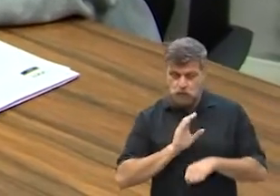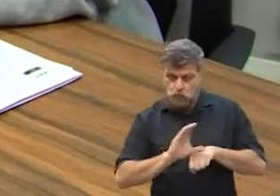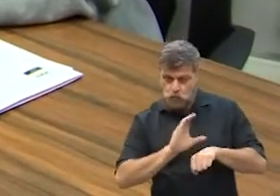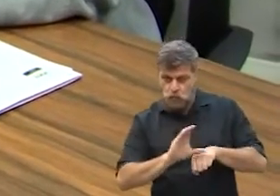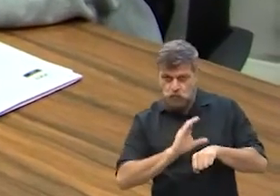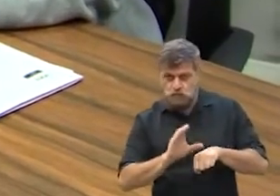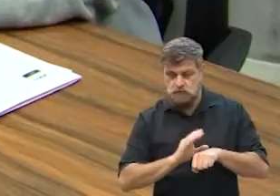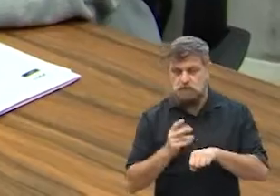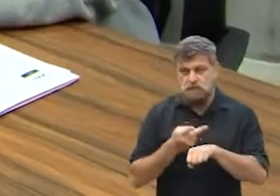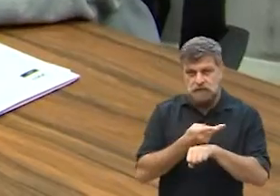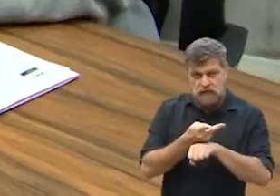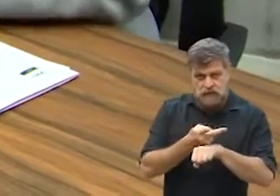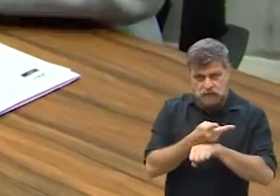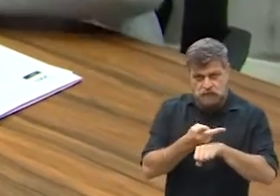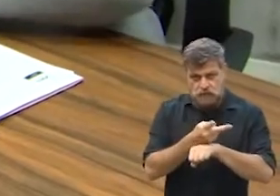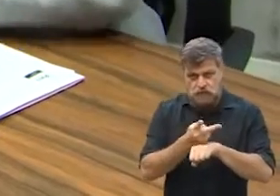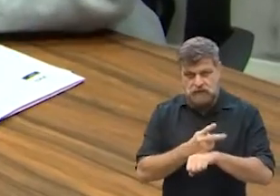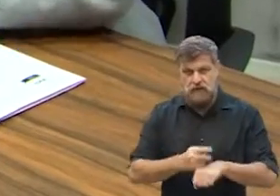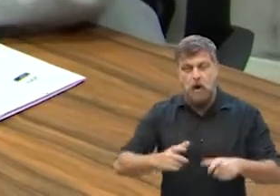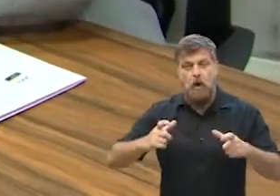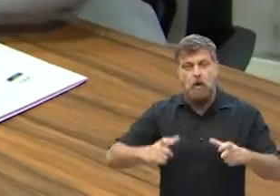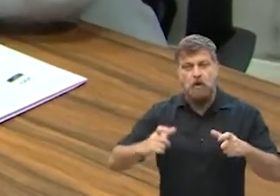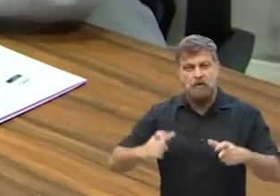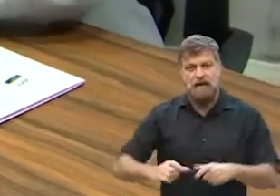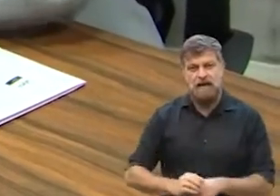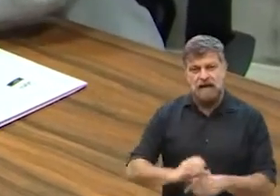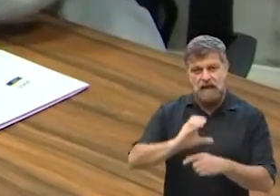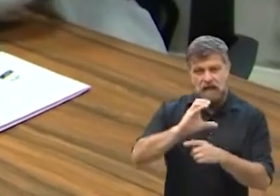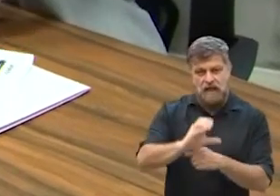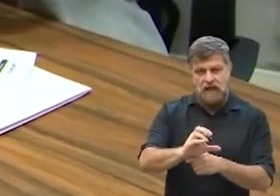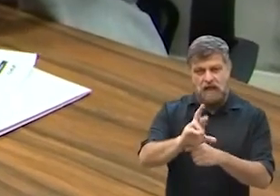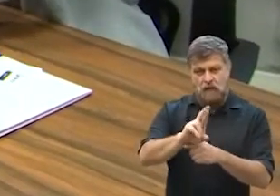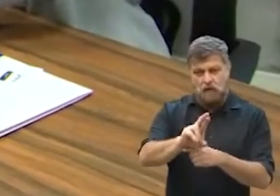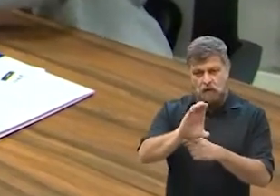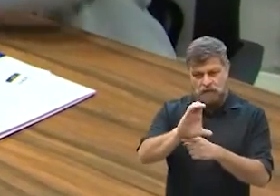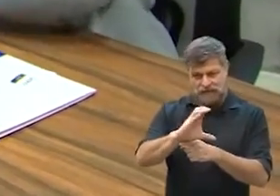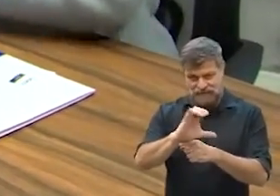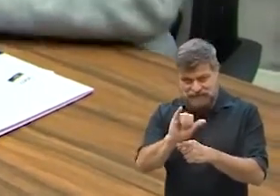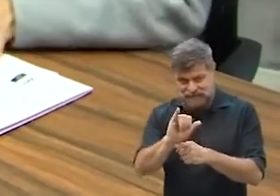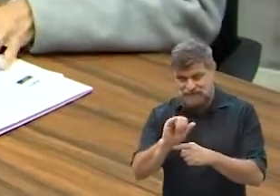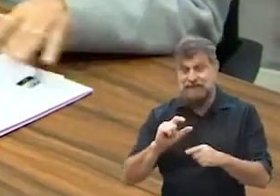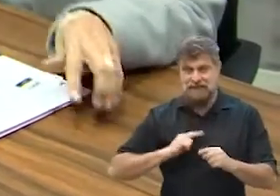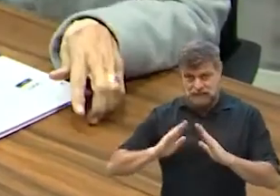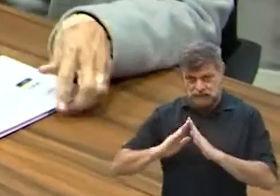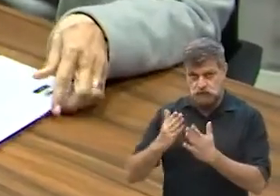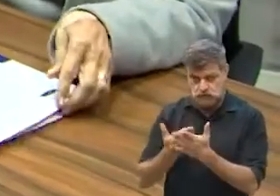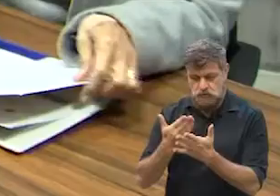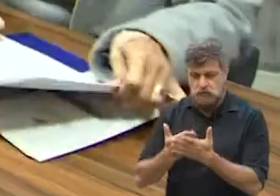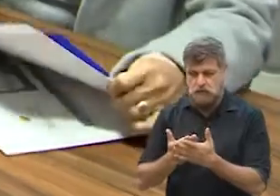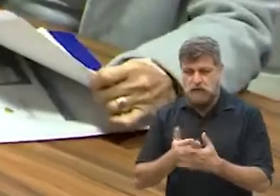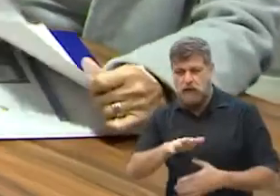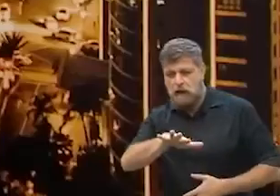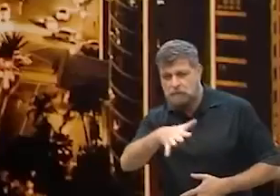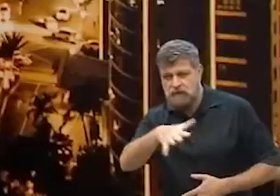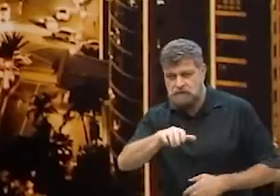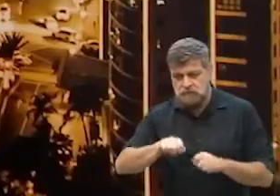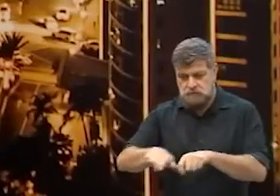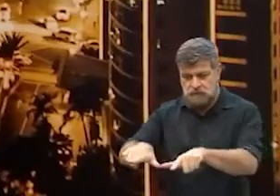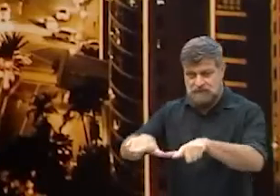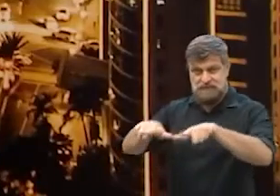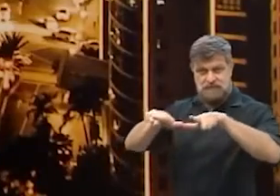Você pode procurar o Cresce da sua região e se informar a melhor escola, tá? A média para se formar,